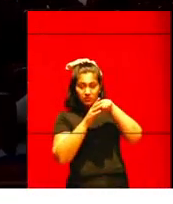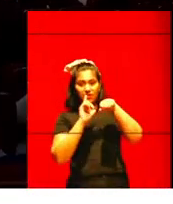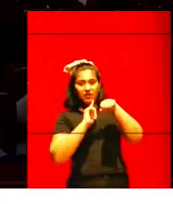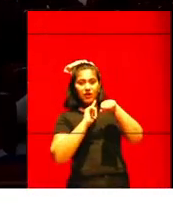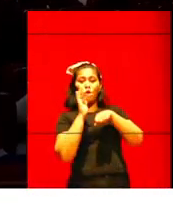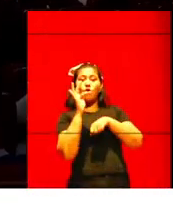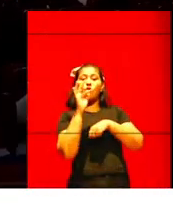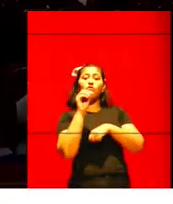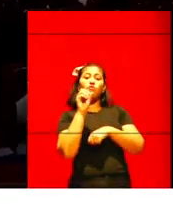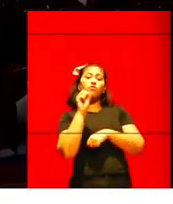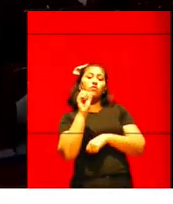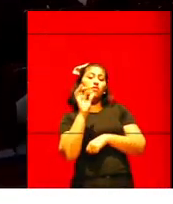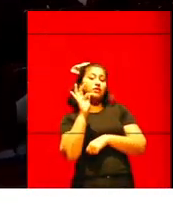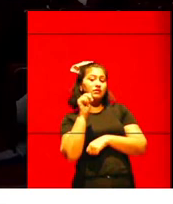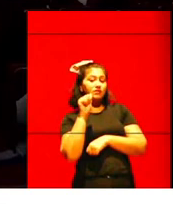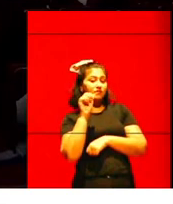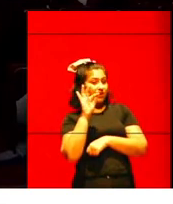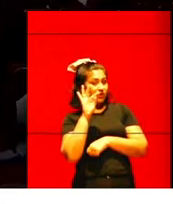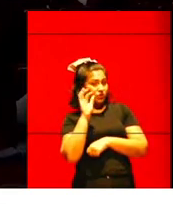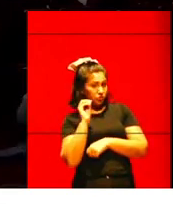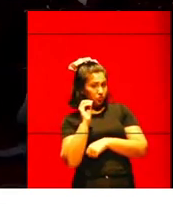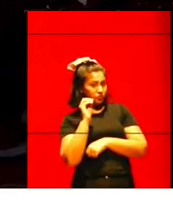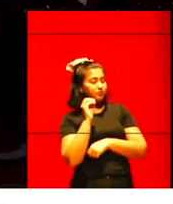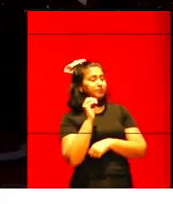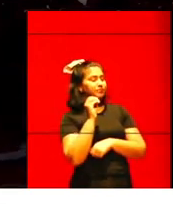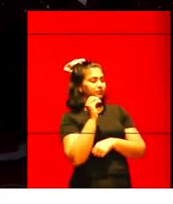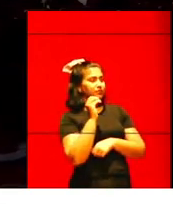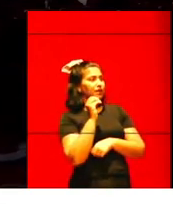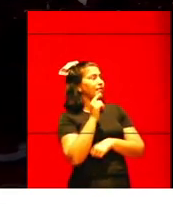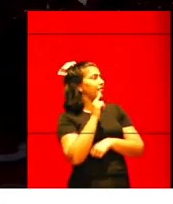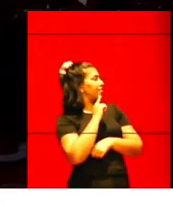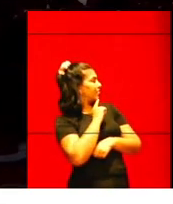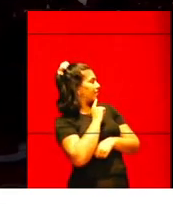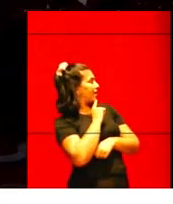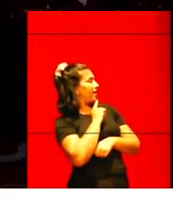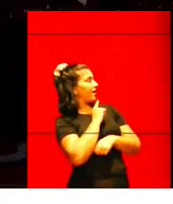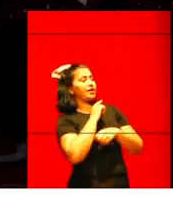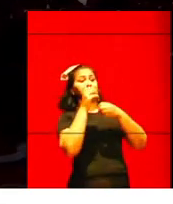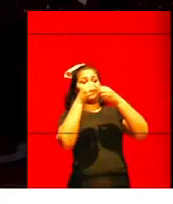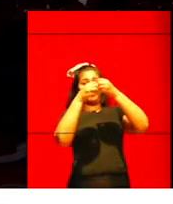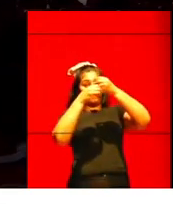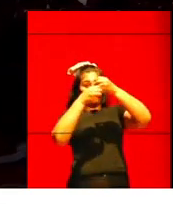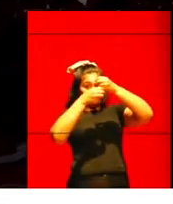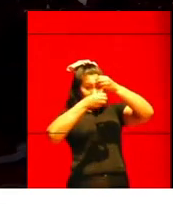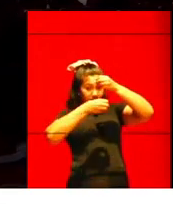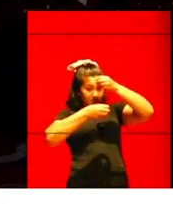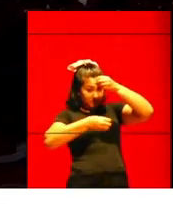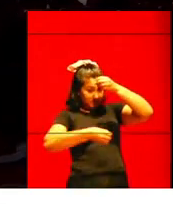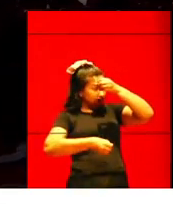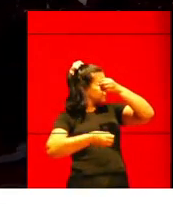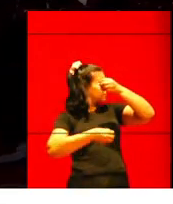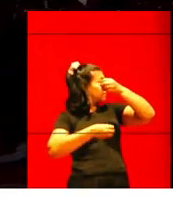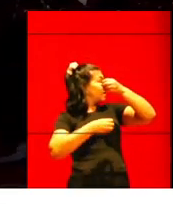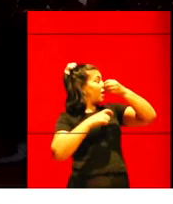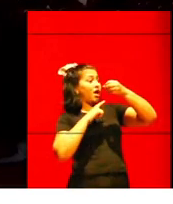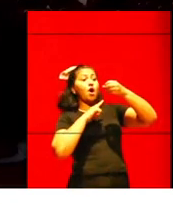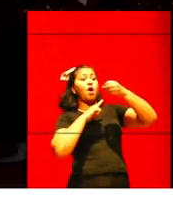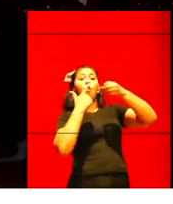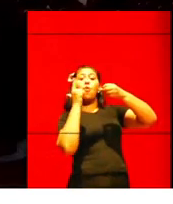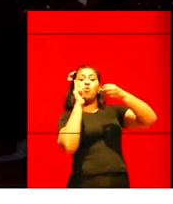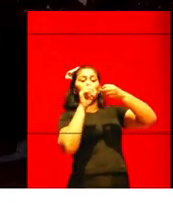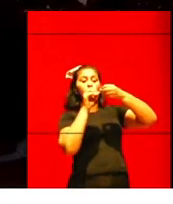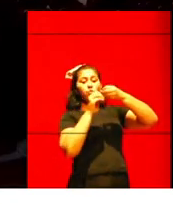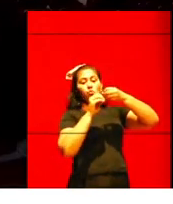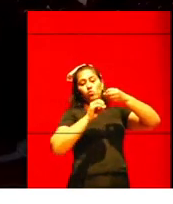fosfato, certo? Vejam, pessoal, que eu tenho uma cadeia reta e uma cadeia que tem essa curvatura. Por quê?